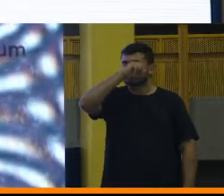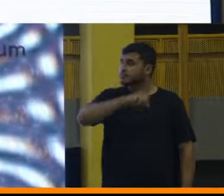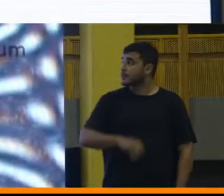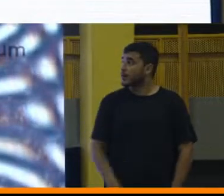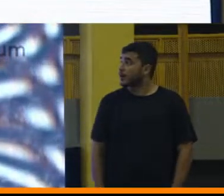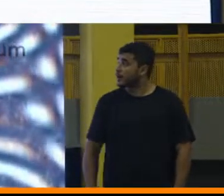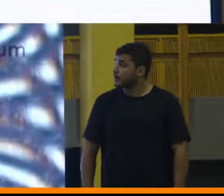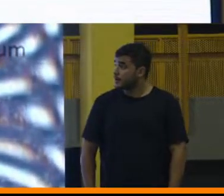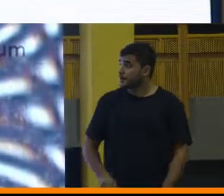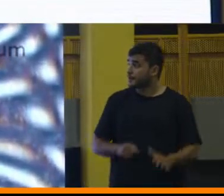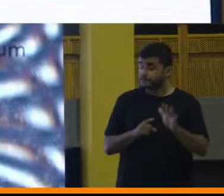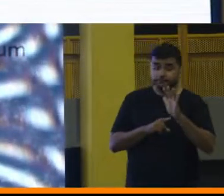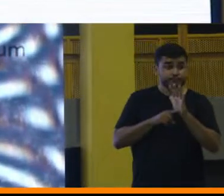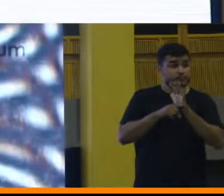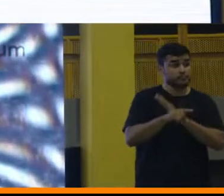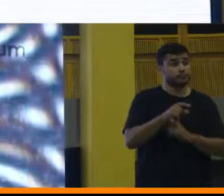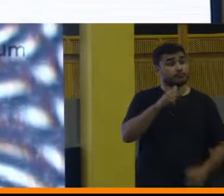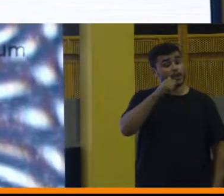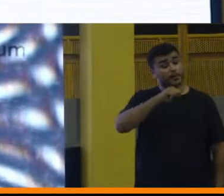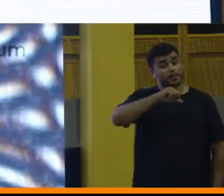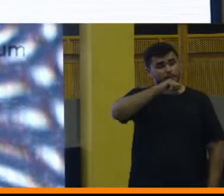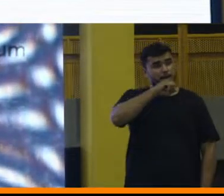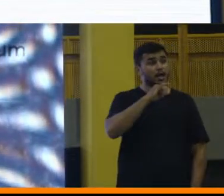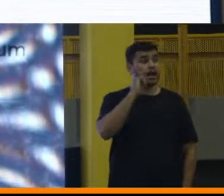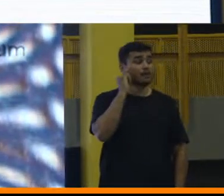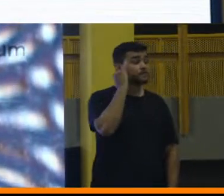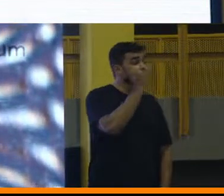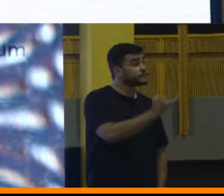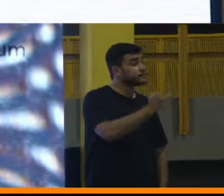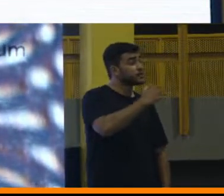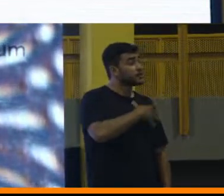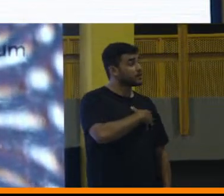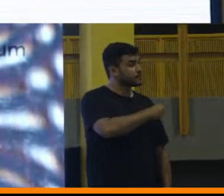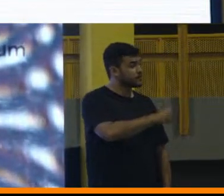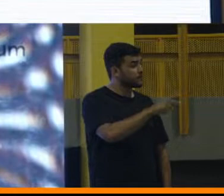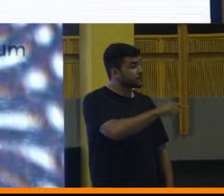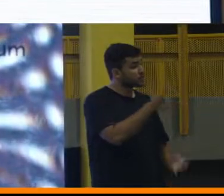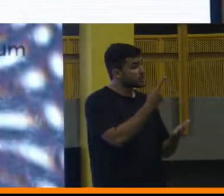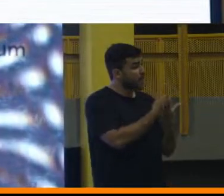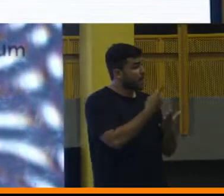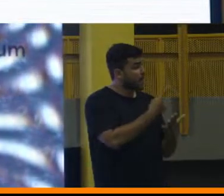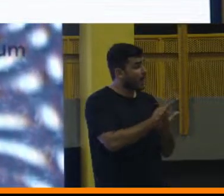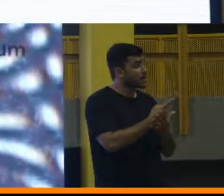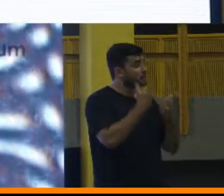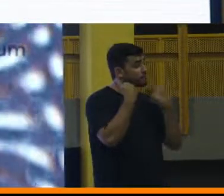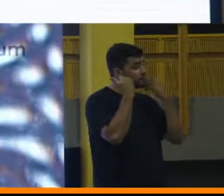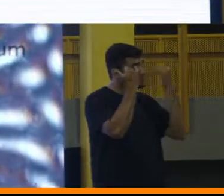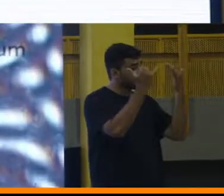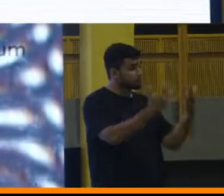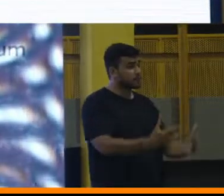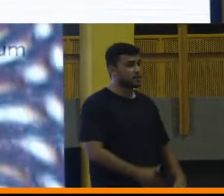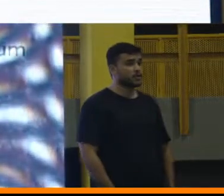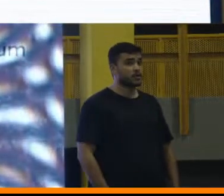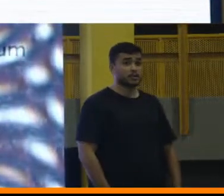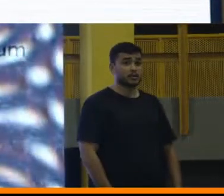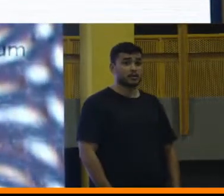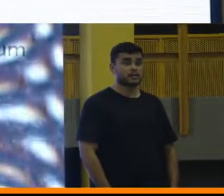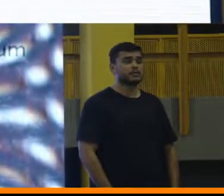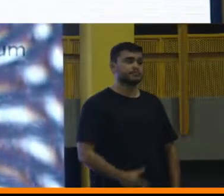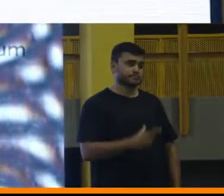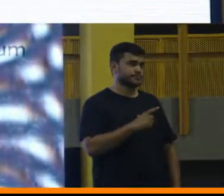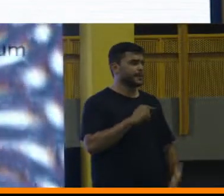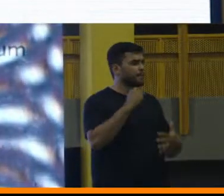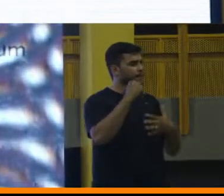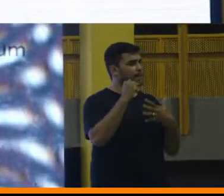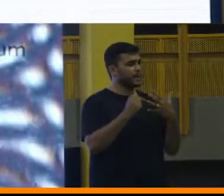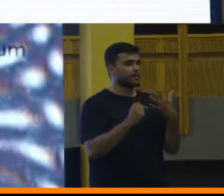Qual argumento essa mãe utilizará para apontar o erro do filho? Temos algumas